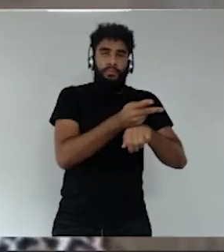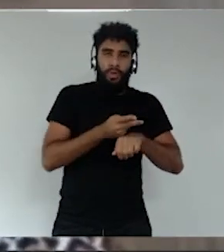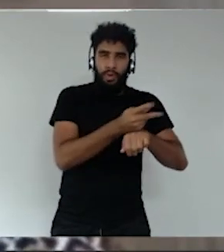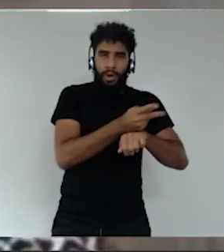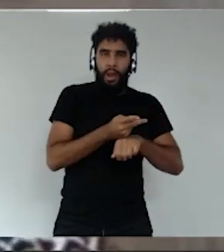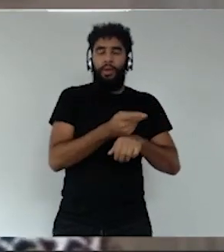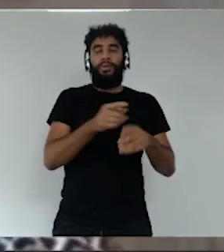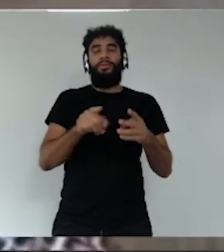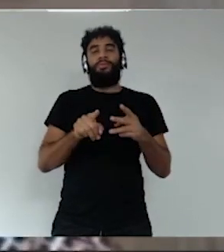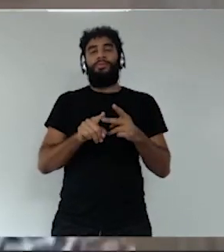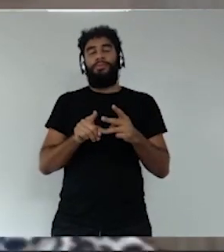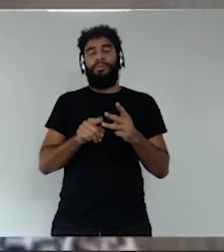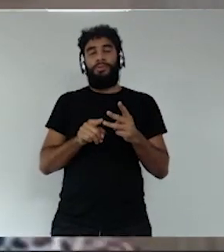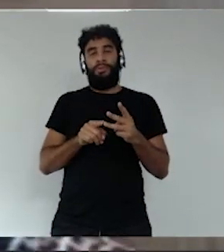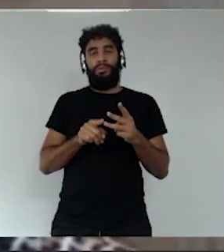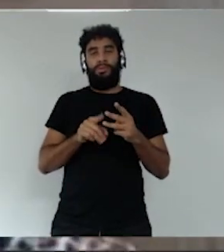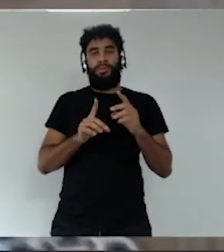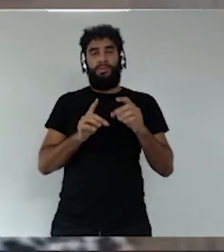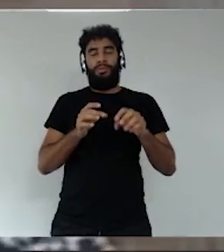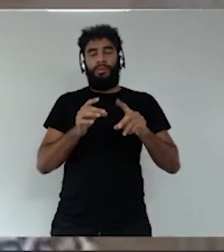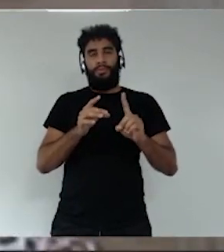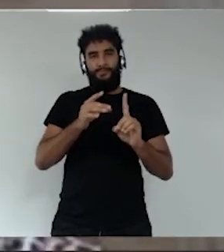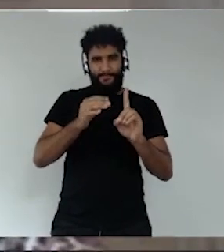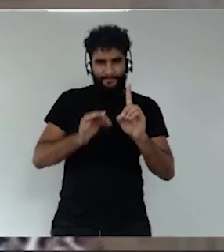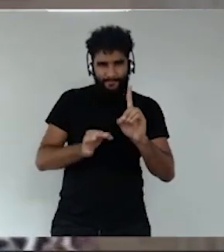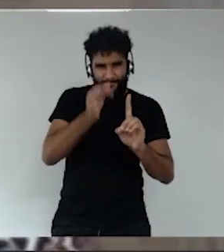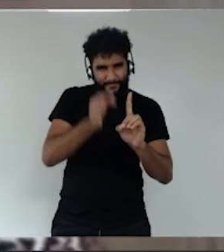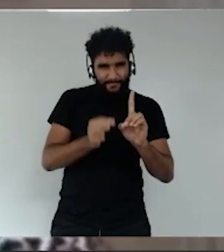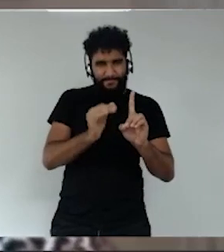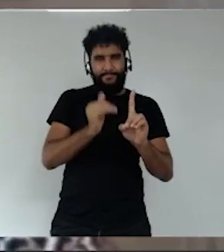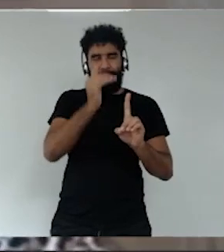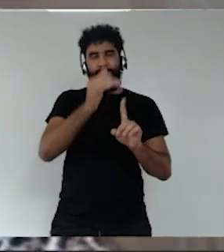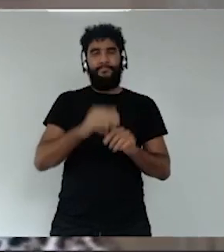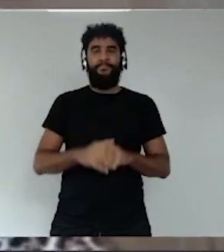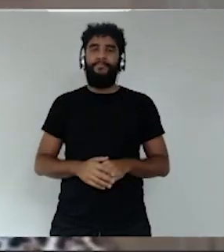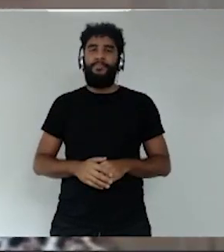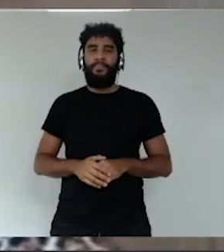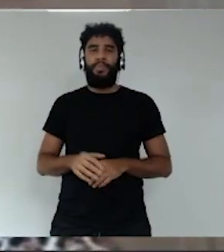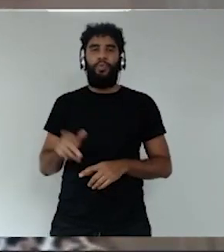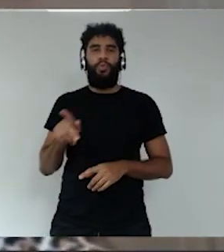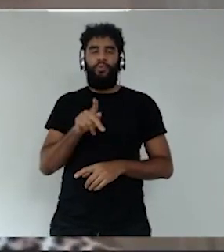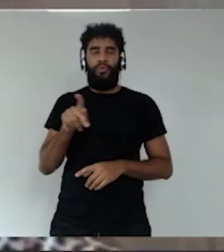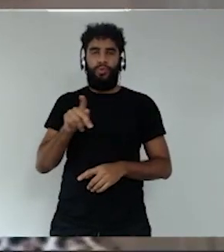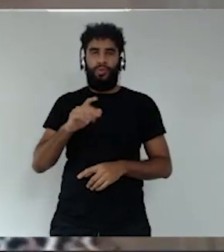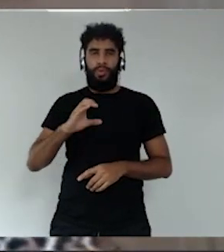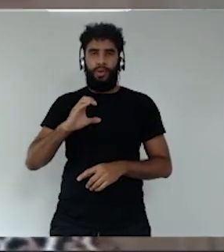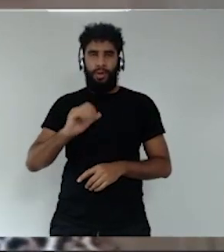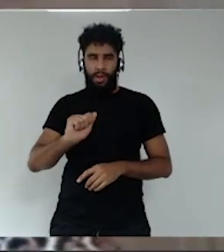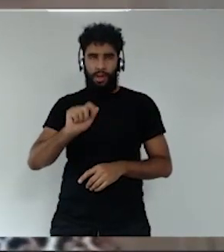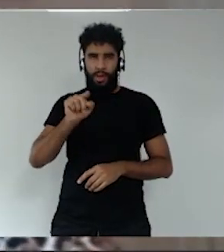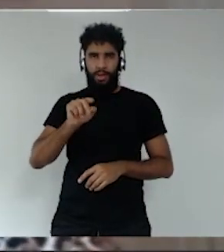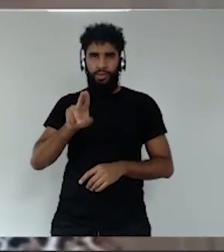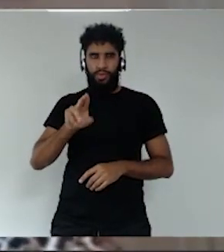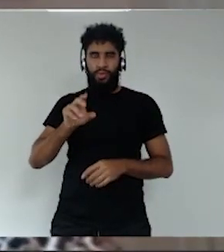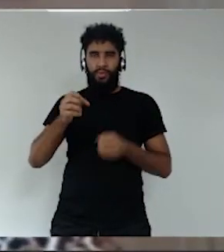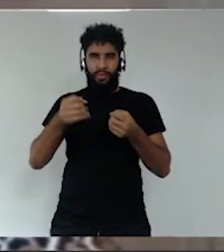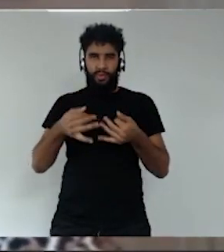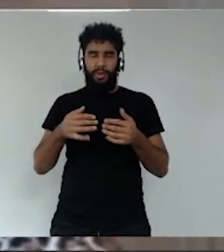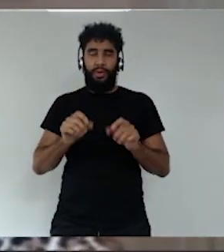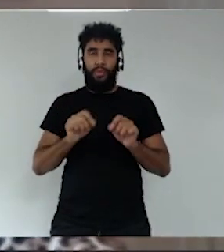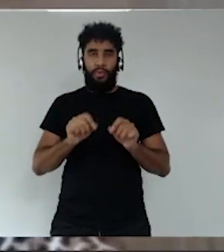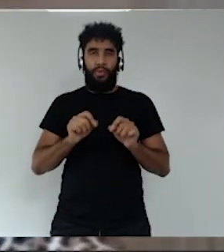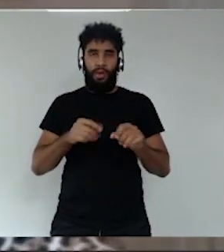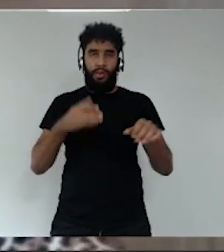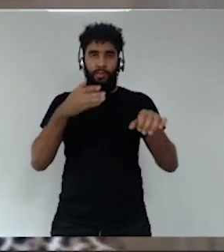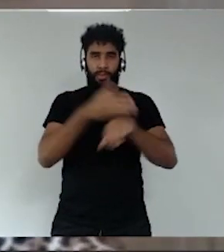Então, dentro dessa perspectiva, o que o professor Kazu, ele pretende, quando ele fala de acesso à ordem jurídica